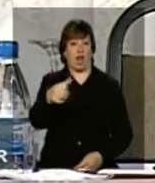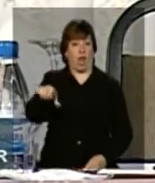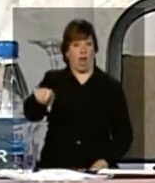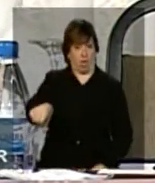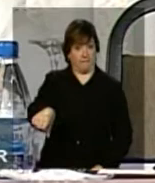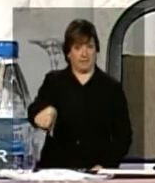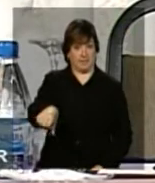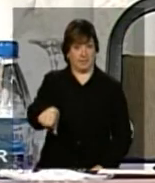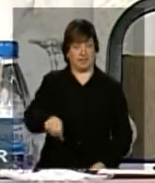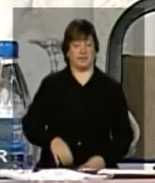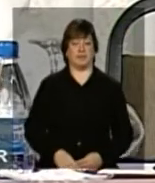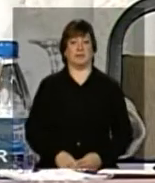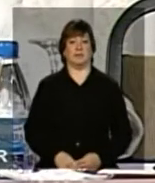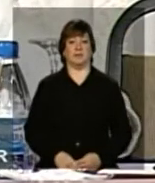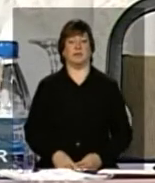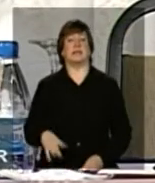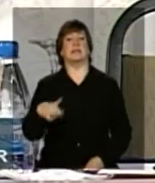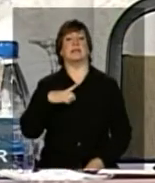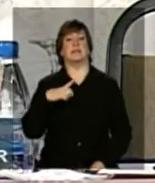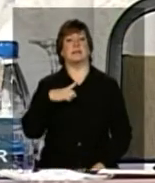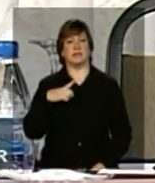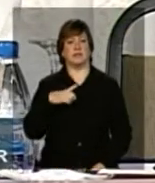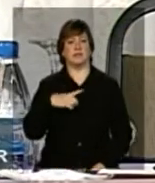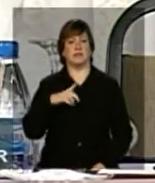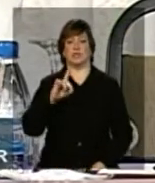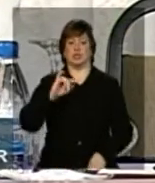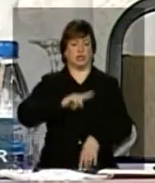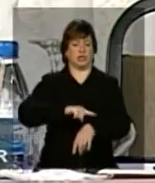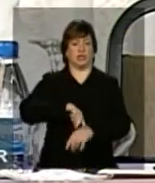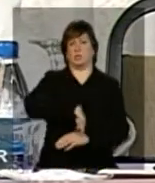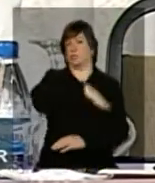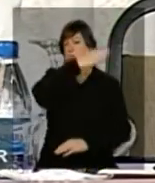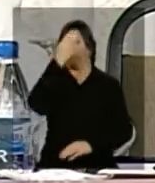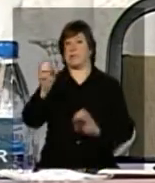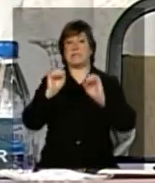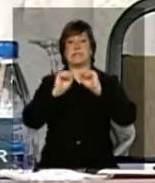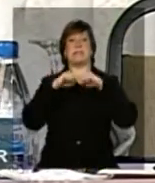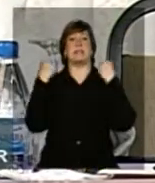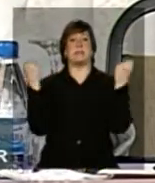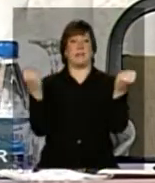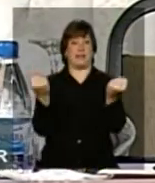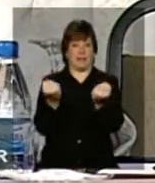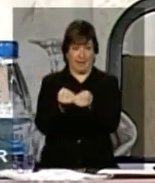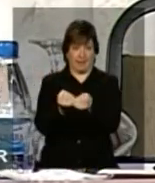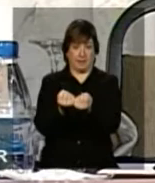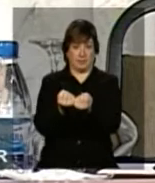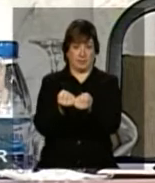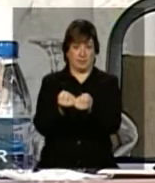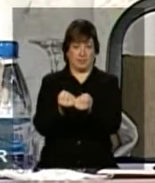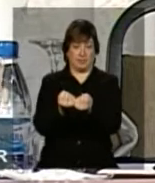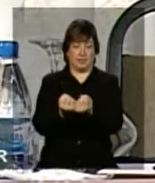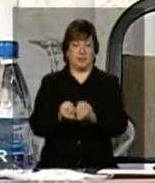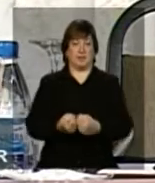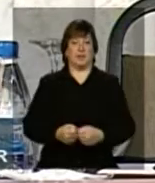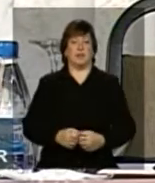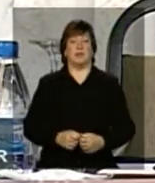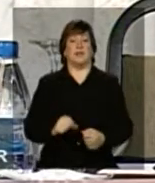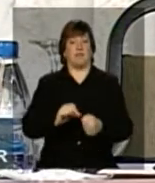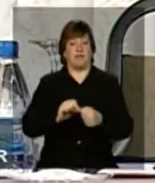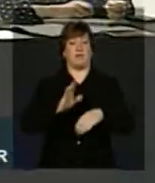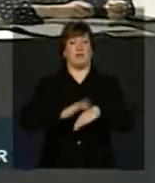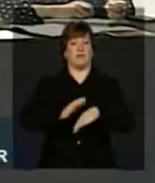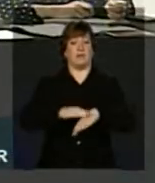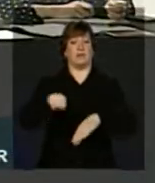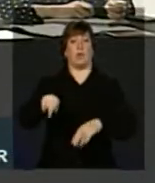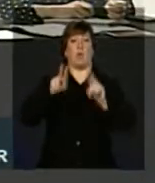19, tem o dia inteiro um seminário que é proposto pela ONU